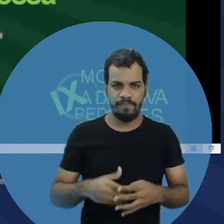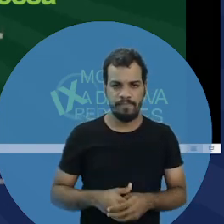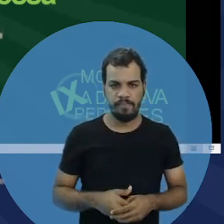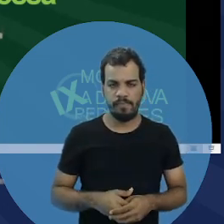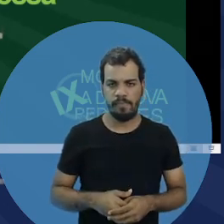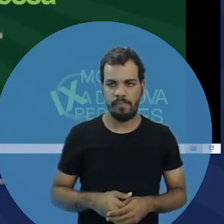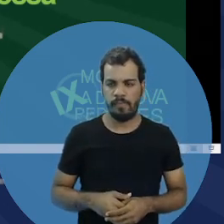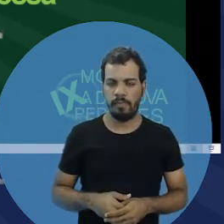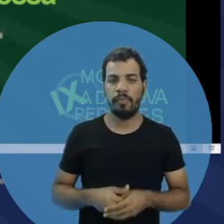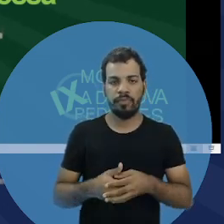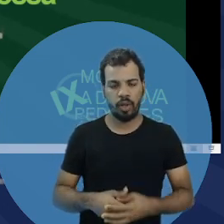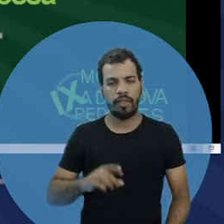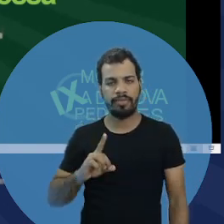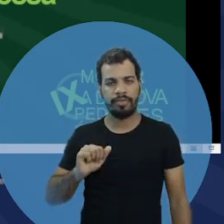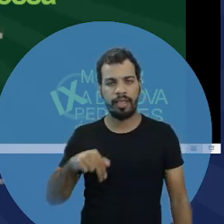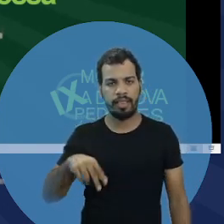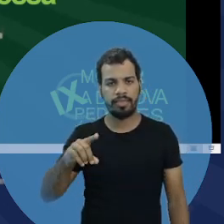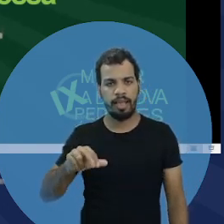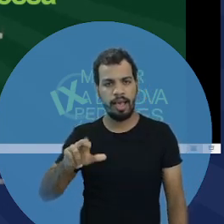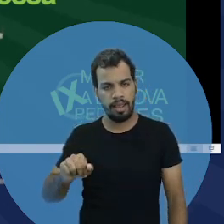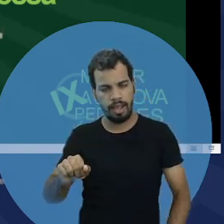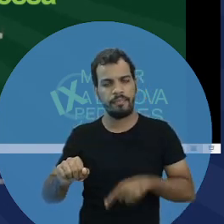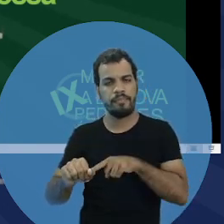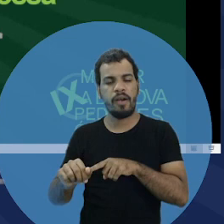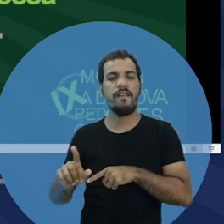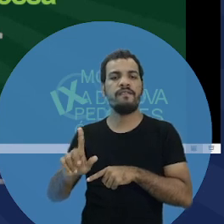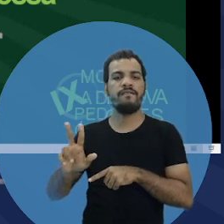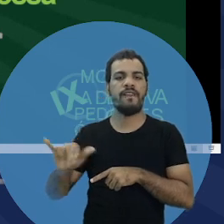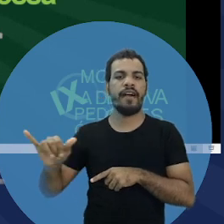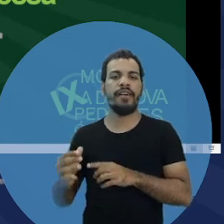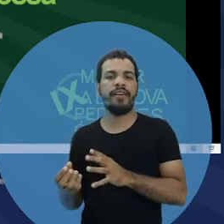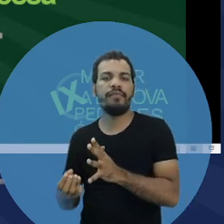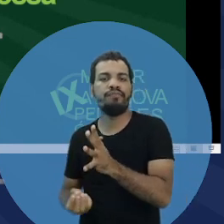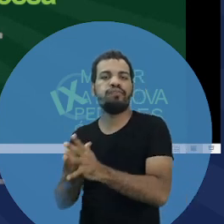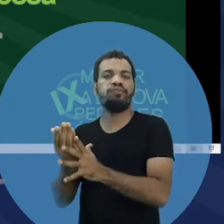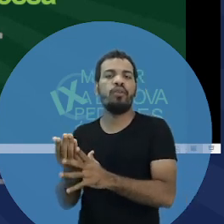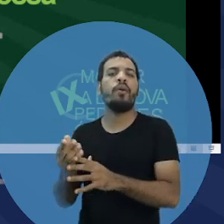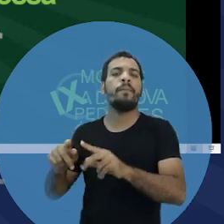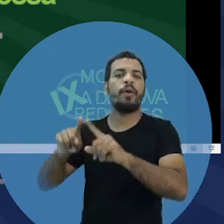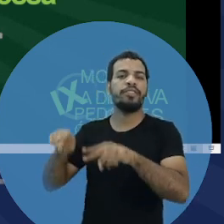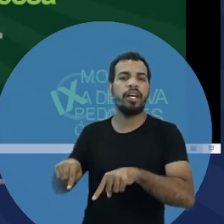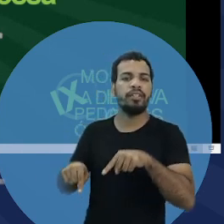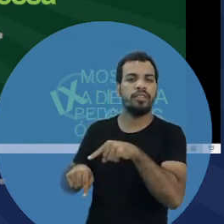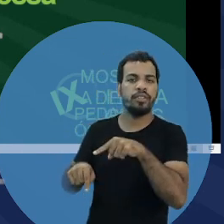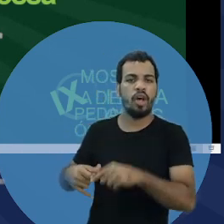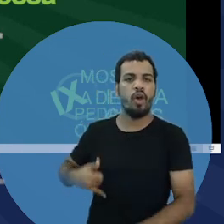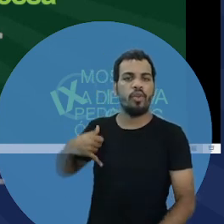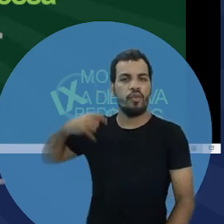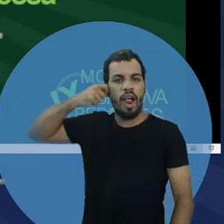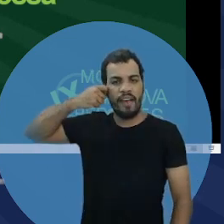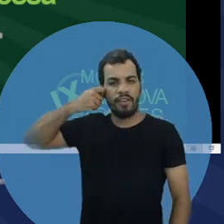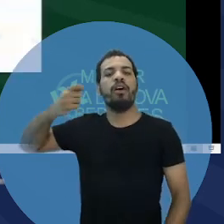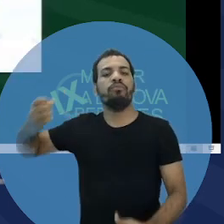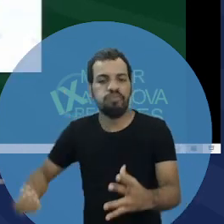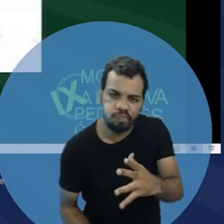vão vir justamente desse outro projeto, que é o projeto do Orgulho Afro. Pode